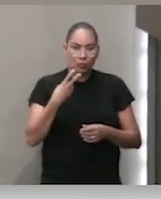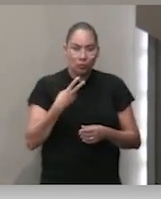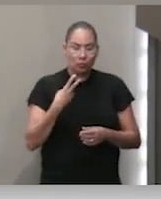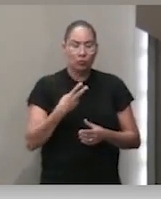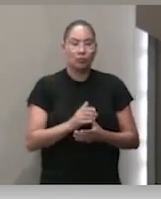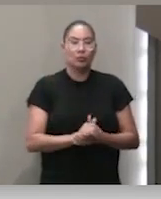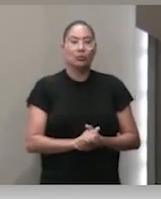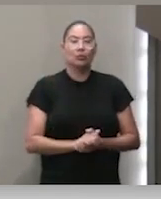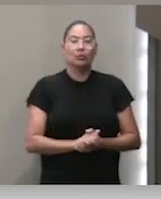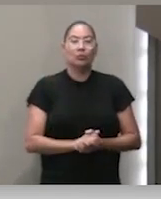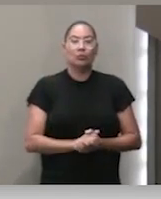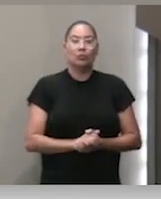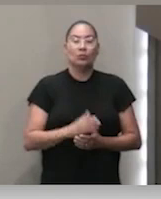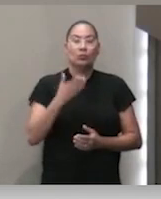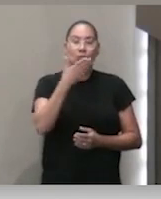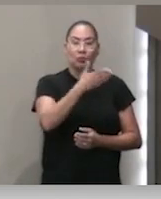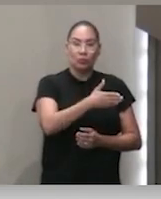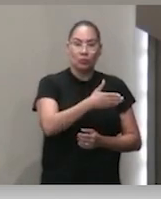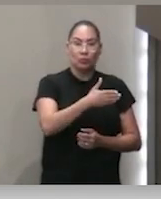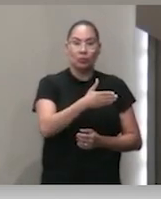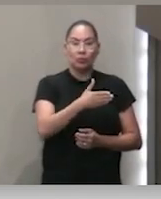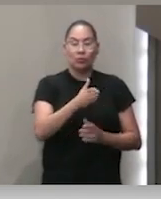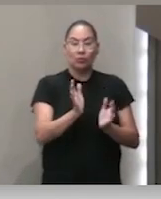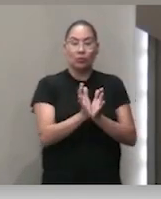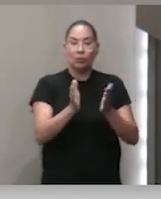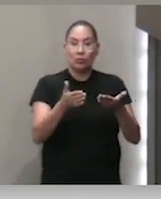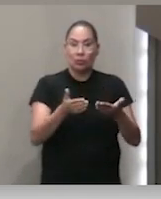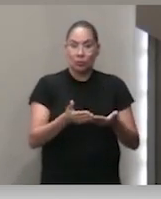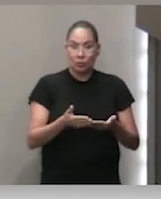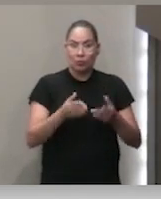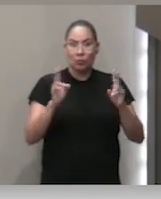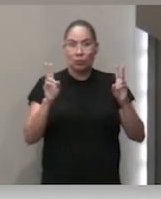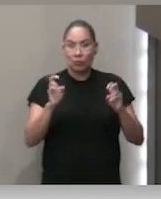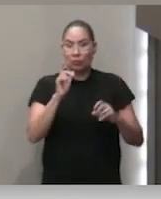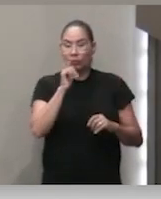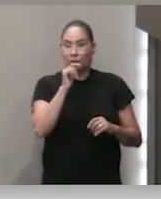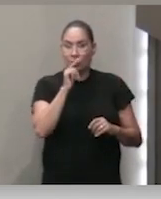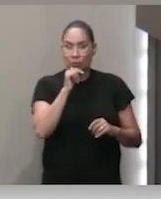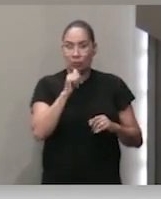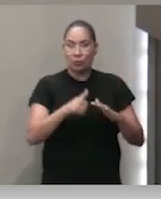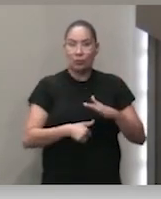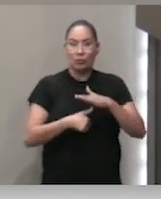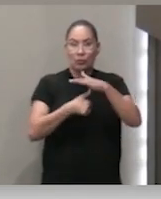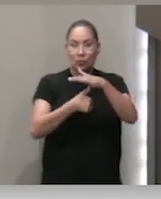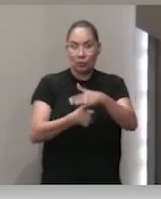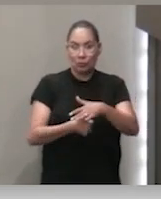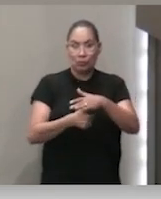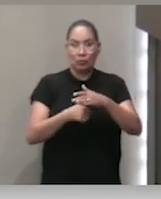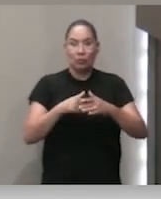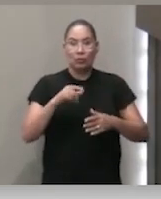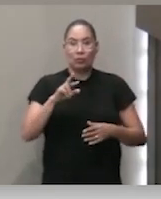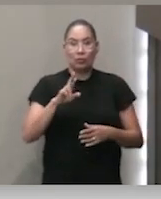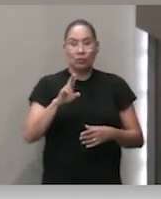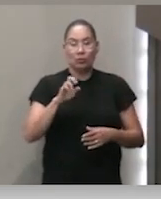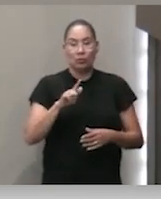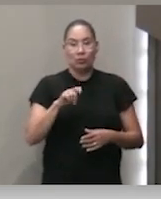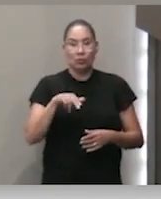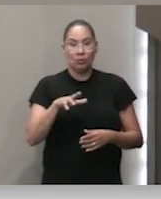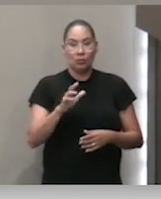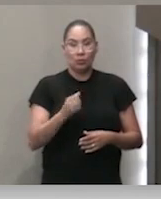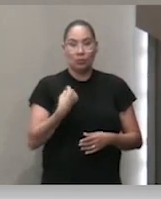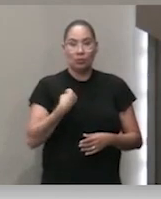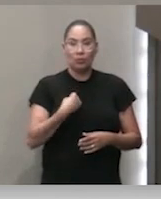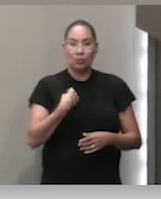Frente Parlamentar da Água, que foram para lá, mas a nossa líder de oposição, a vereadora Regina,